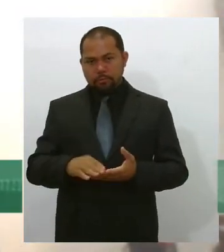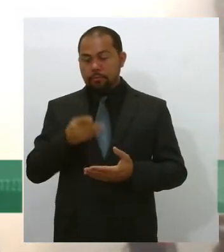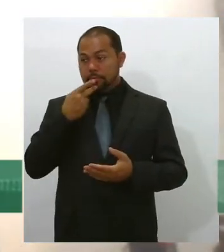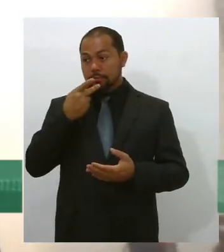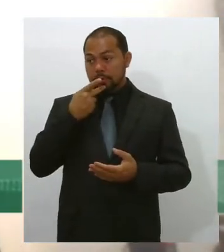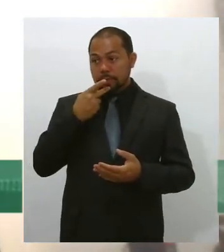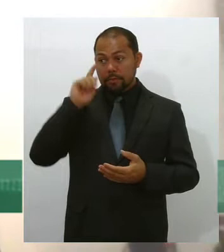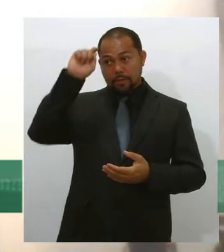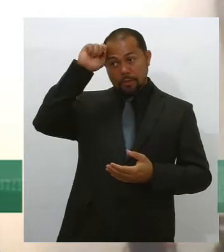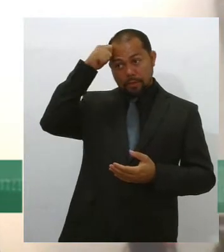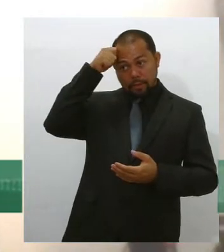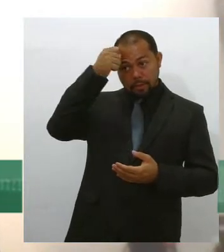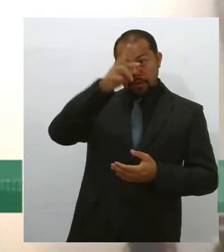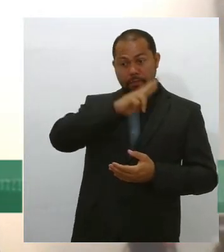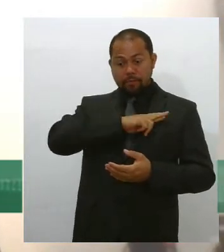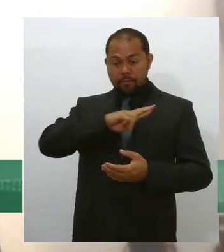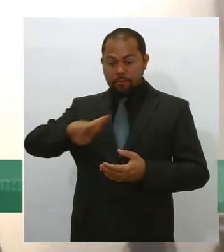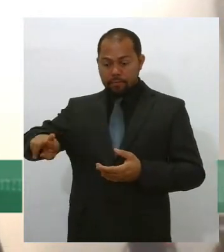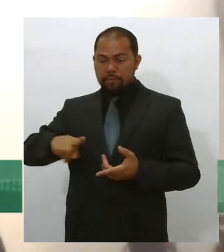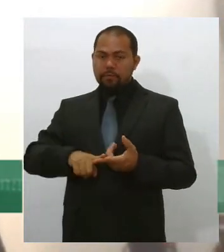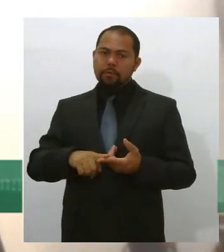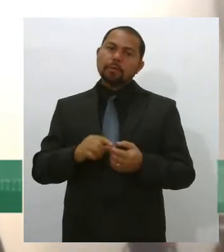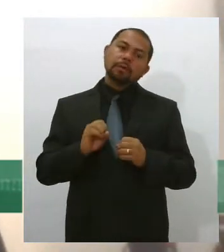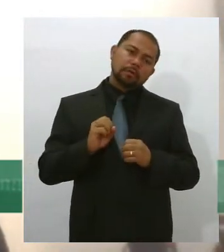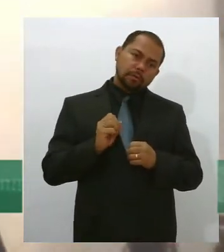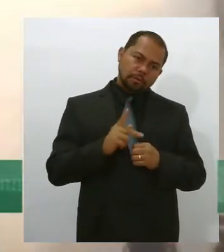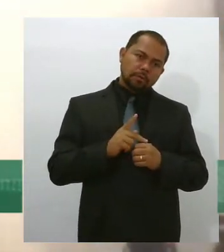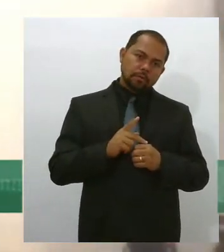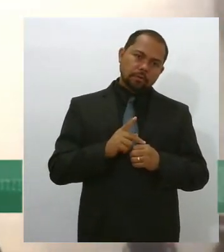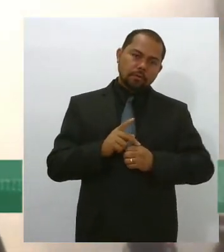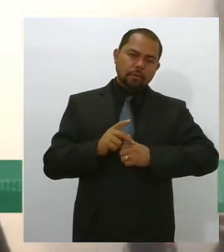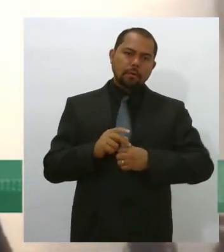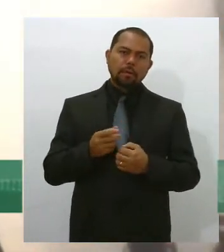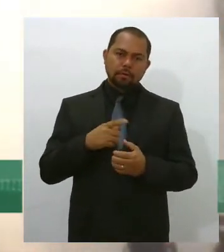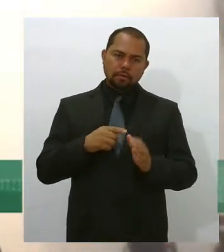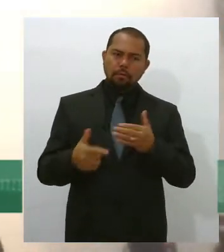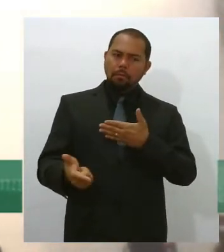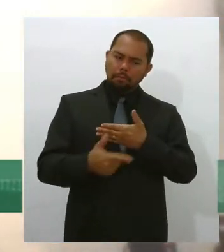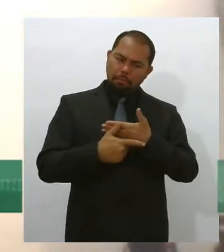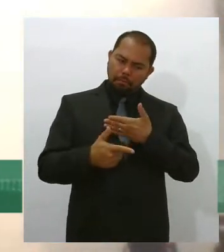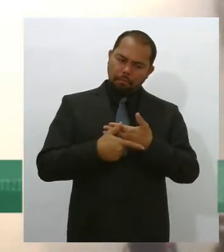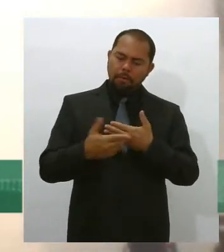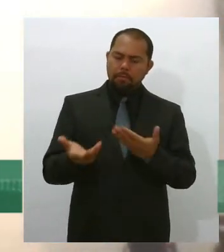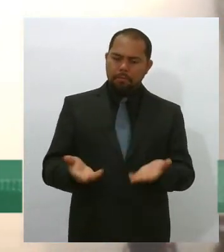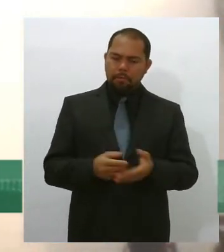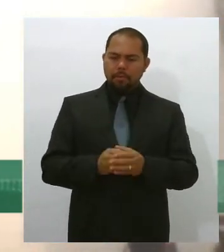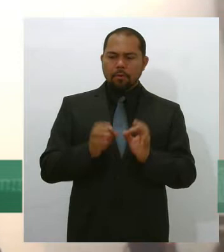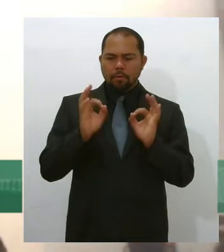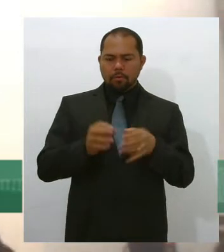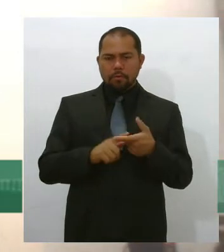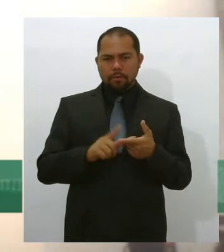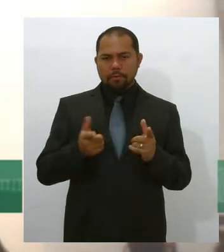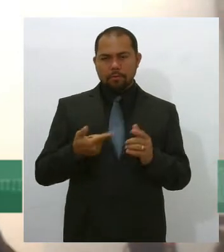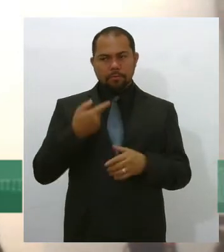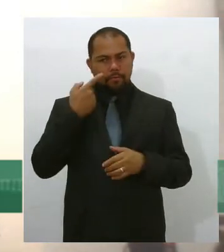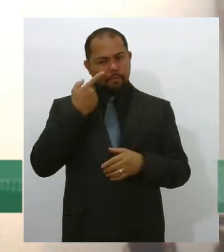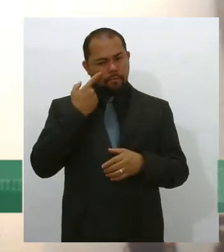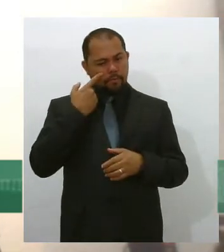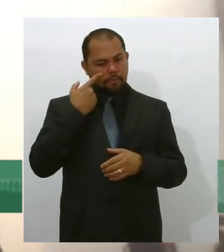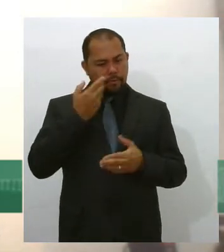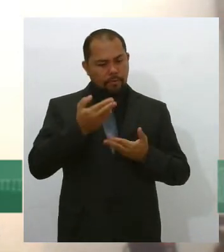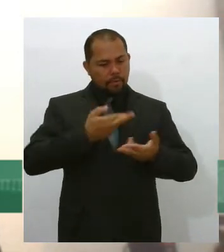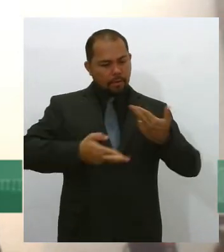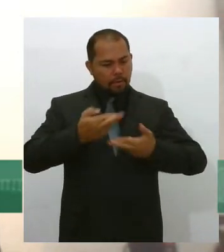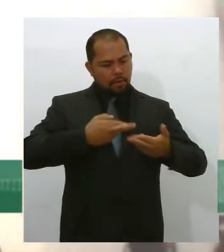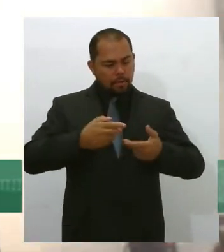aí nós teremos a mãe mistura começa a cumprir o seu papel mas o que se observa mais relação comercial aonde apenas